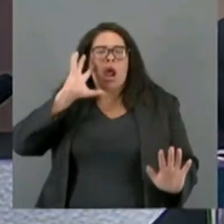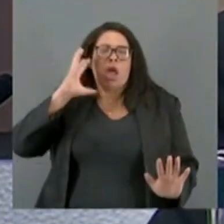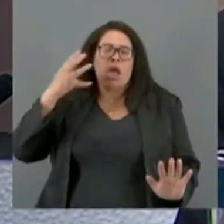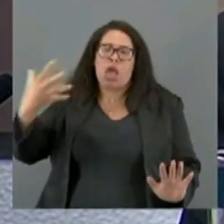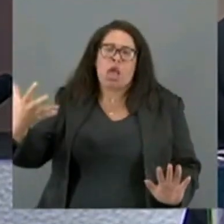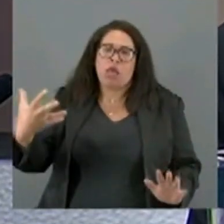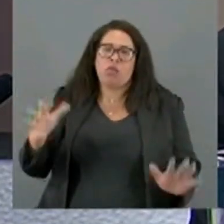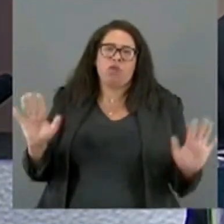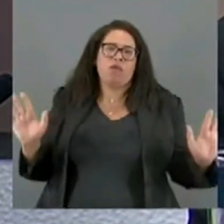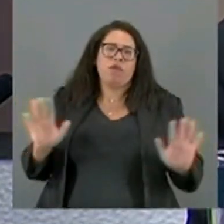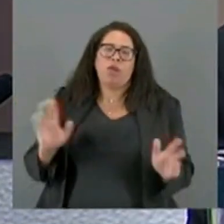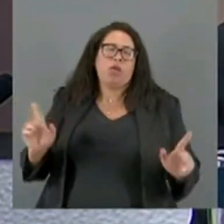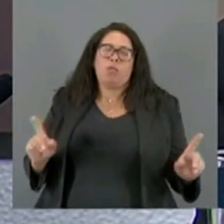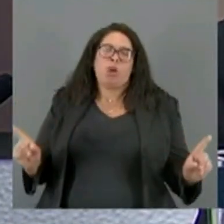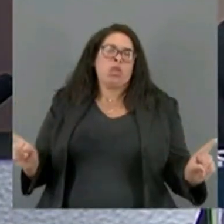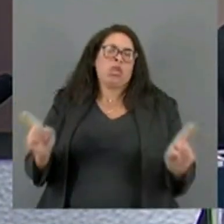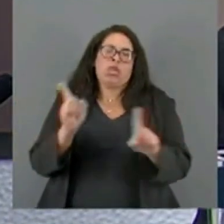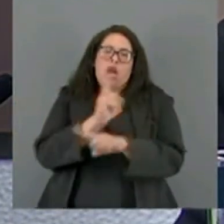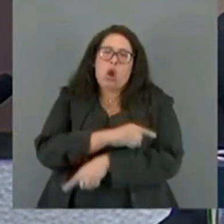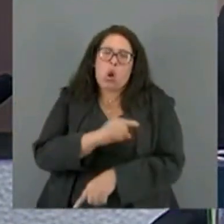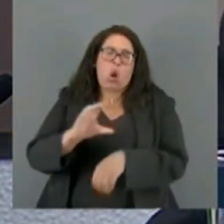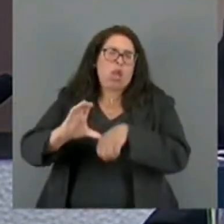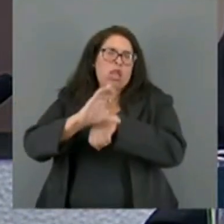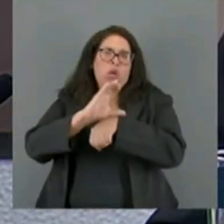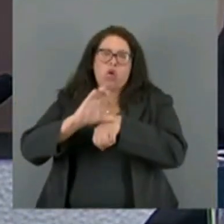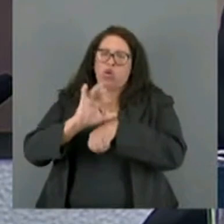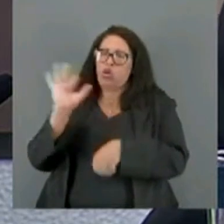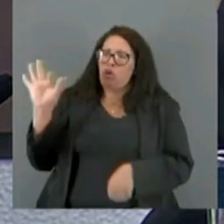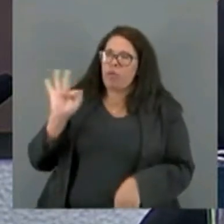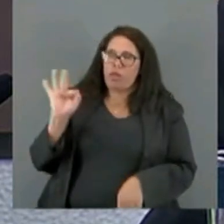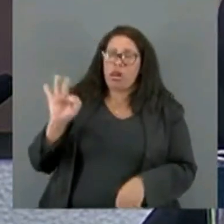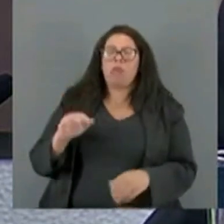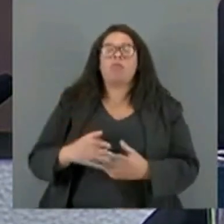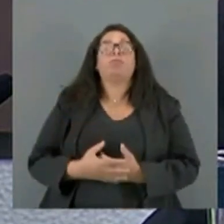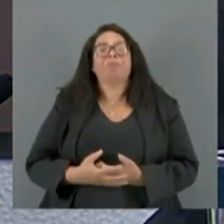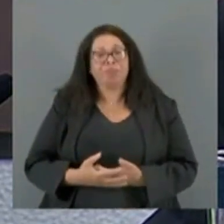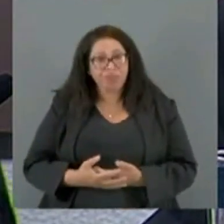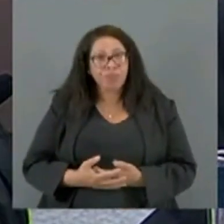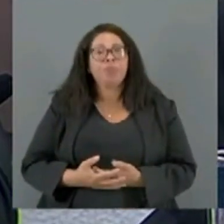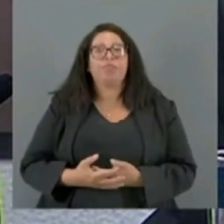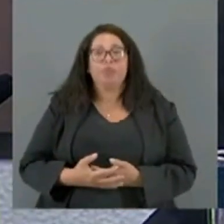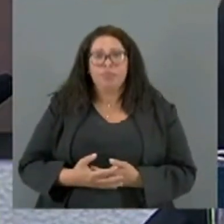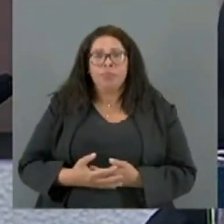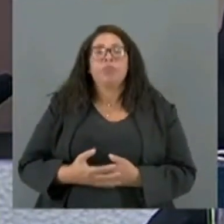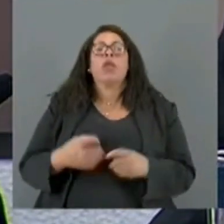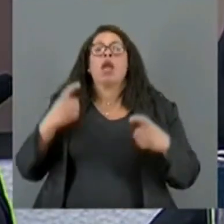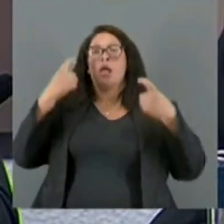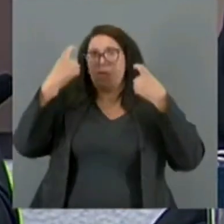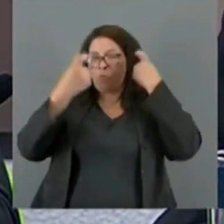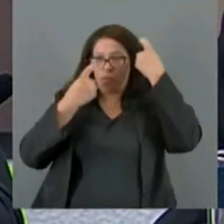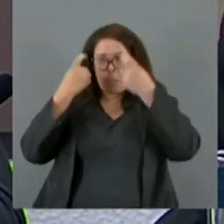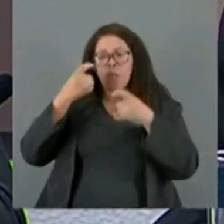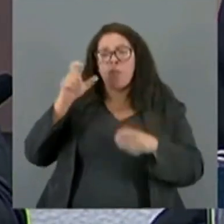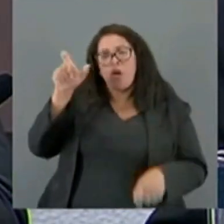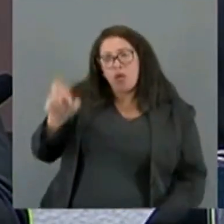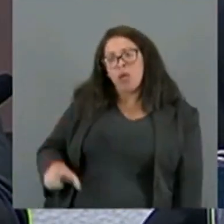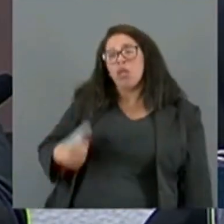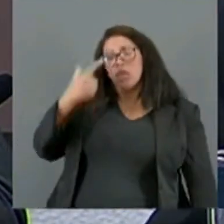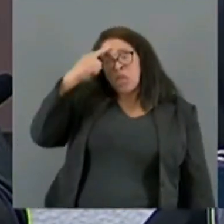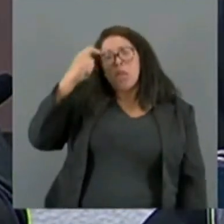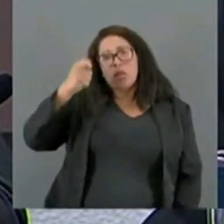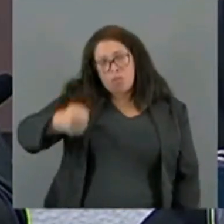que possam contrariar a Constituição. E de sorte que é louvável a preocupação do senador